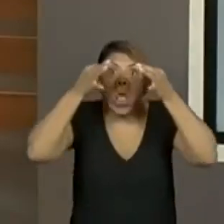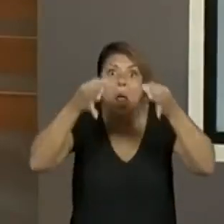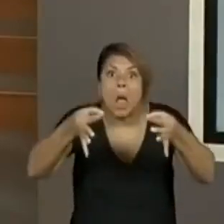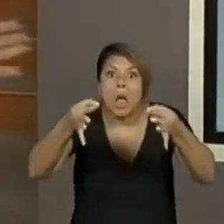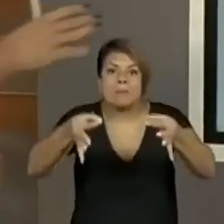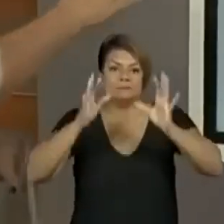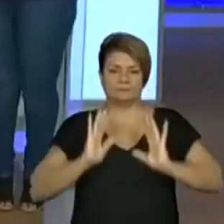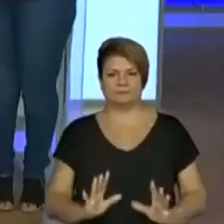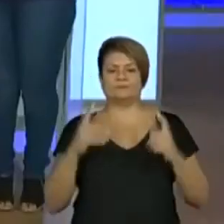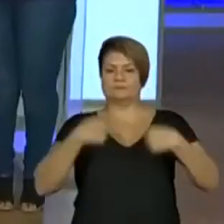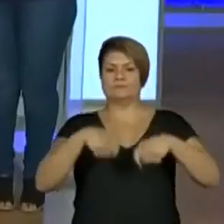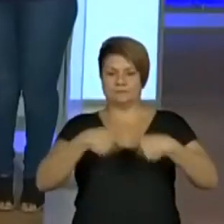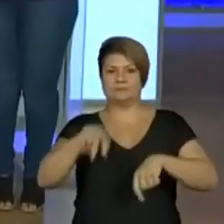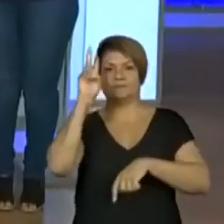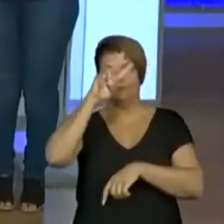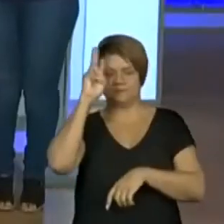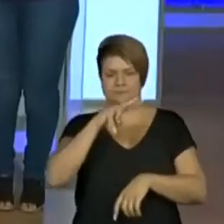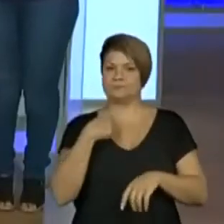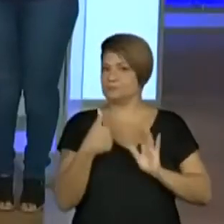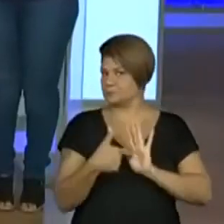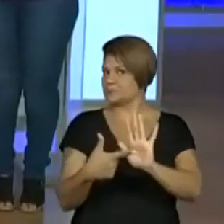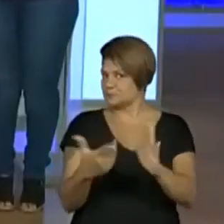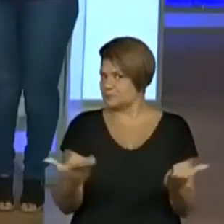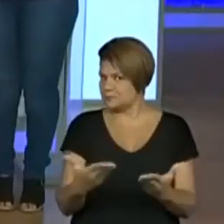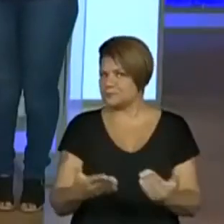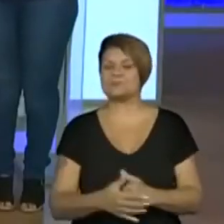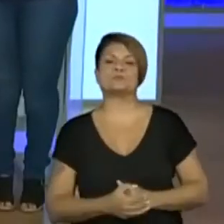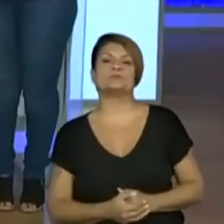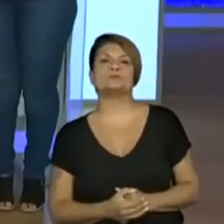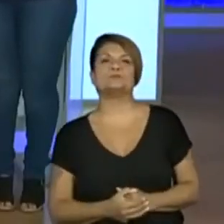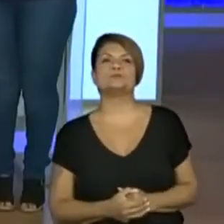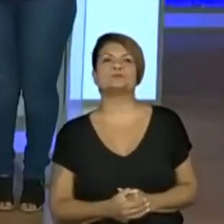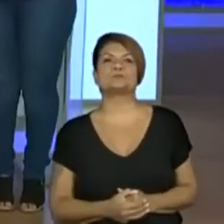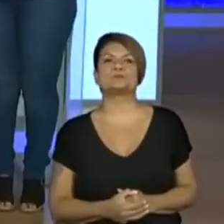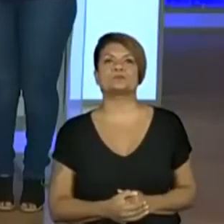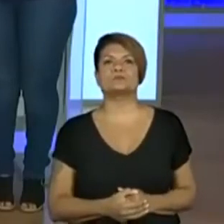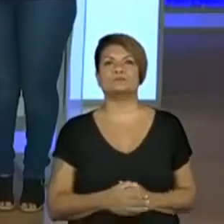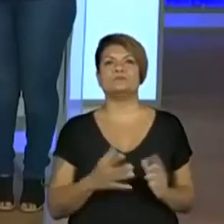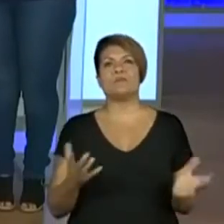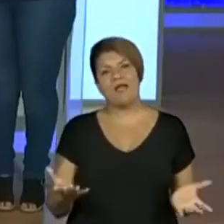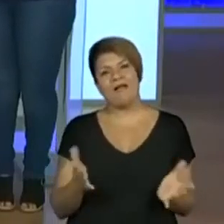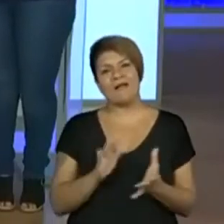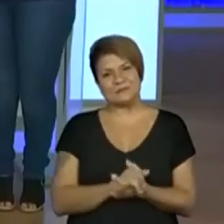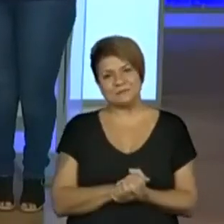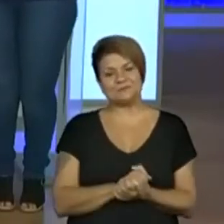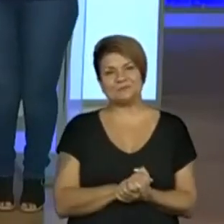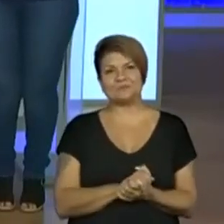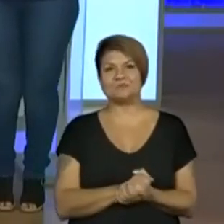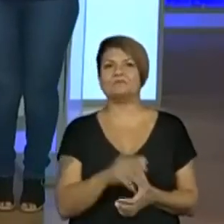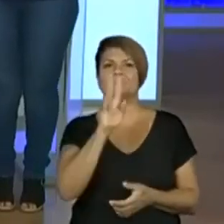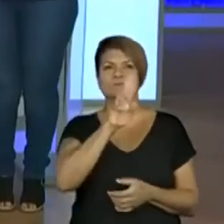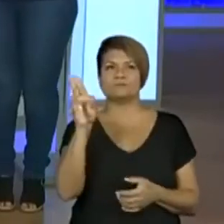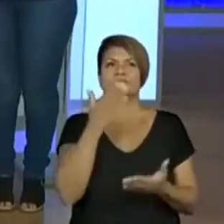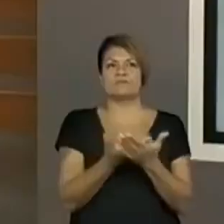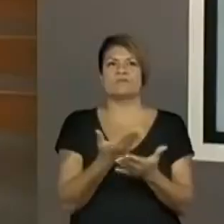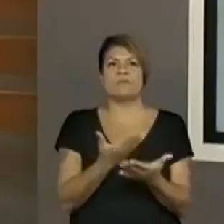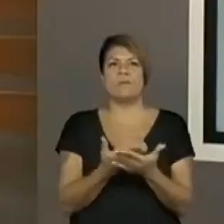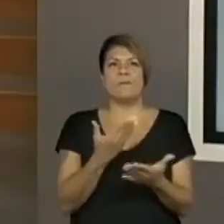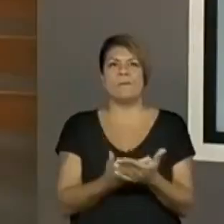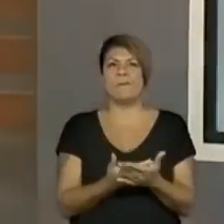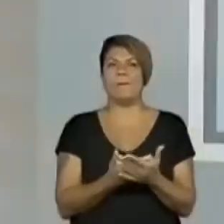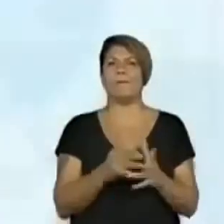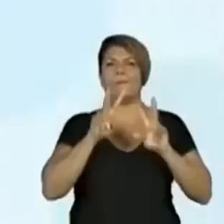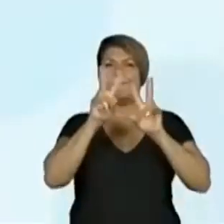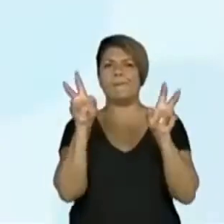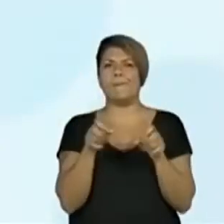história que eu vou revelar agora o nome dela. Nossa personagem trazendo qual é o nome da nossa aula e o título já